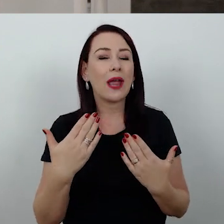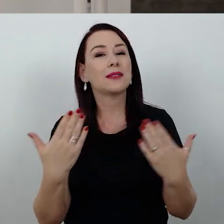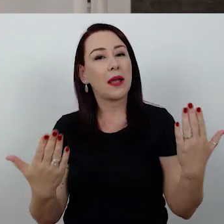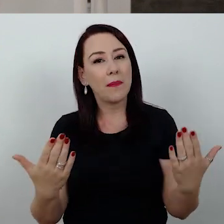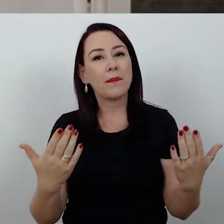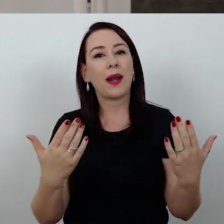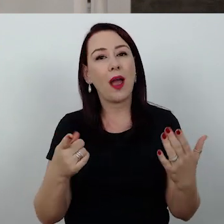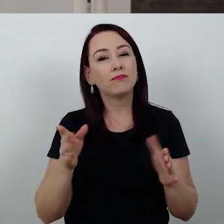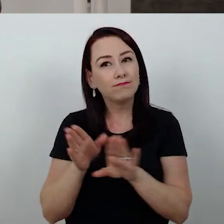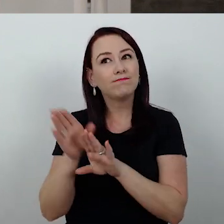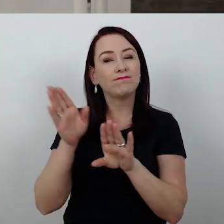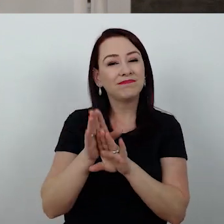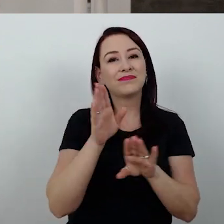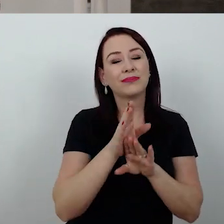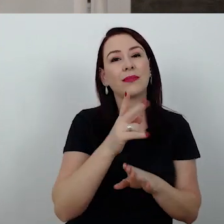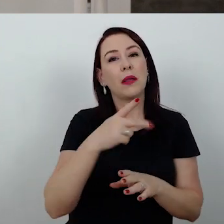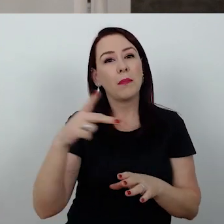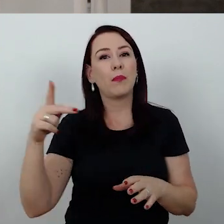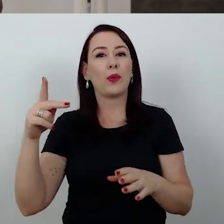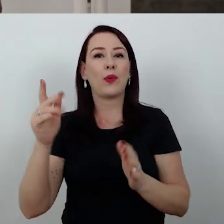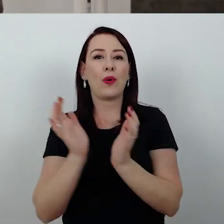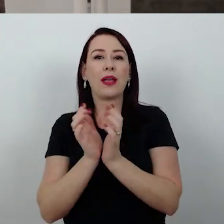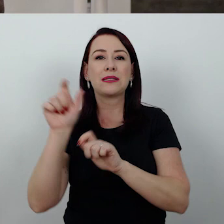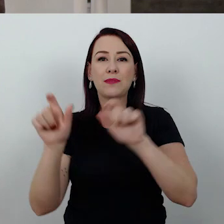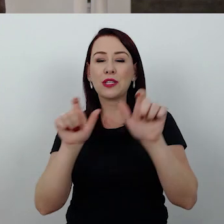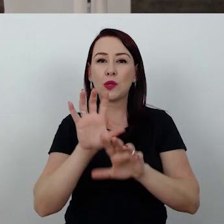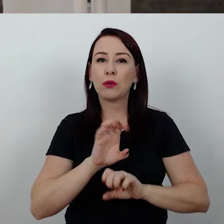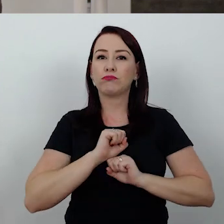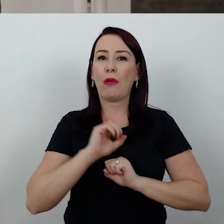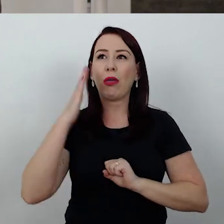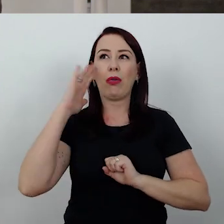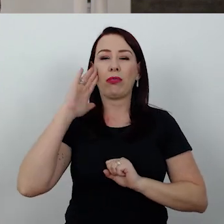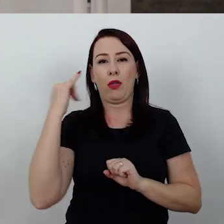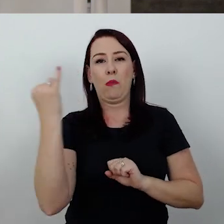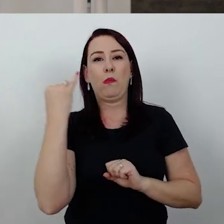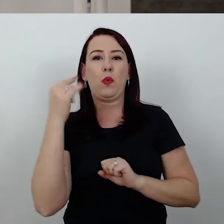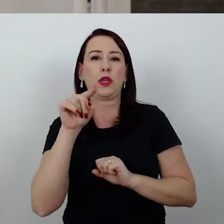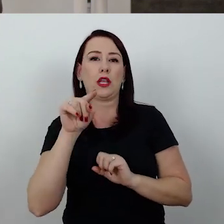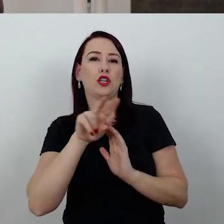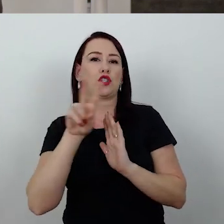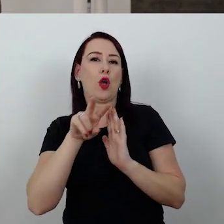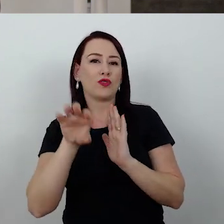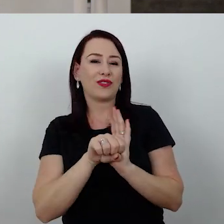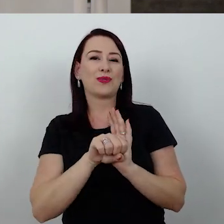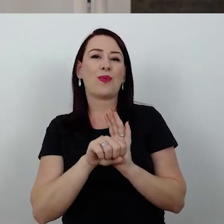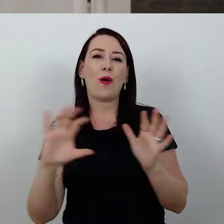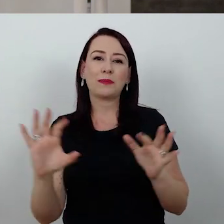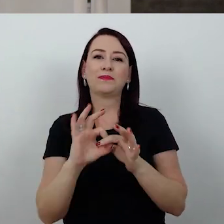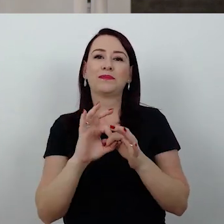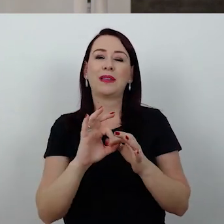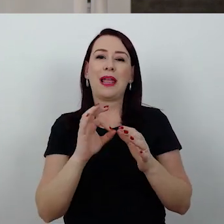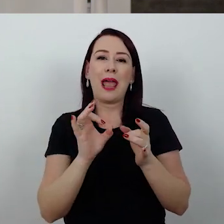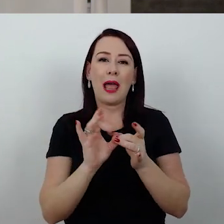realmente ir sensibilizando o poder público mesmo deste lugar importante do audiovisual e de atendimento